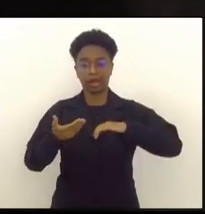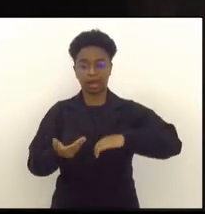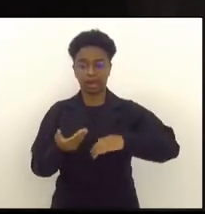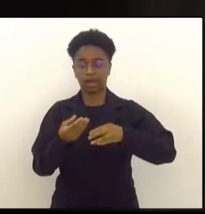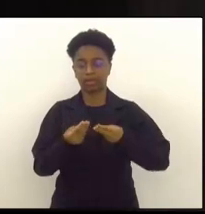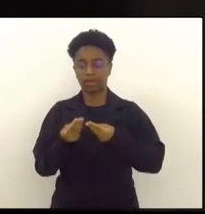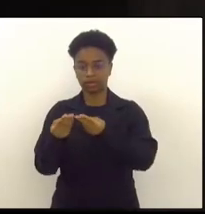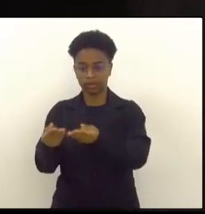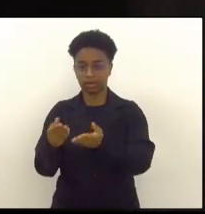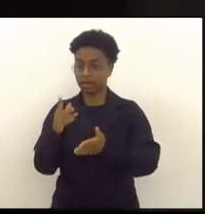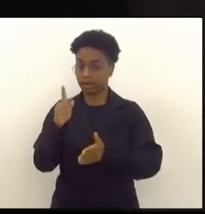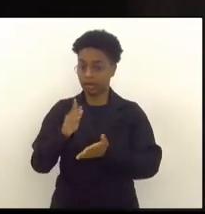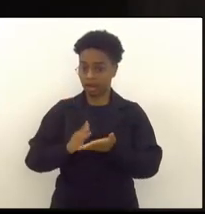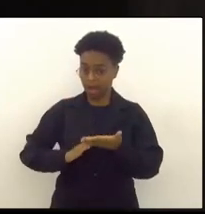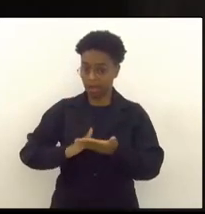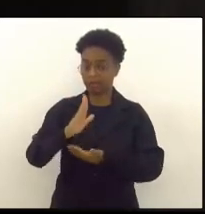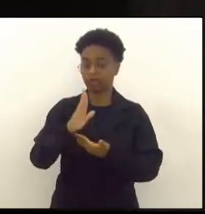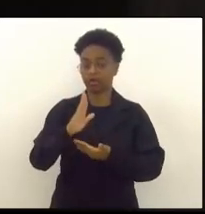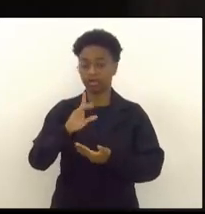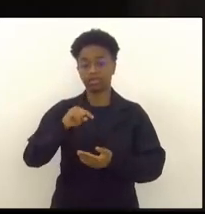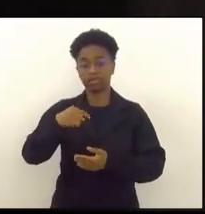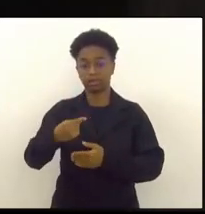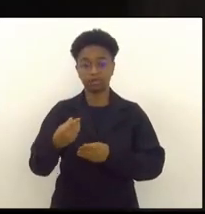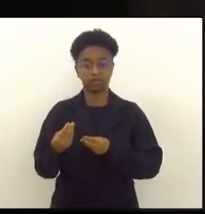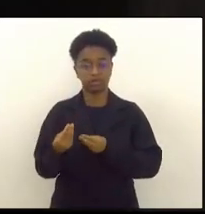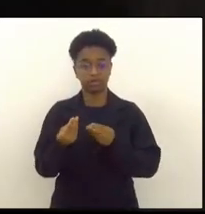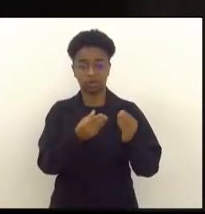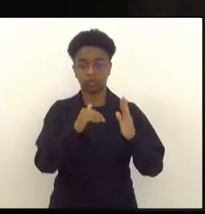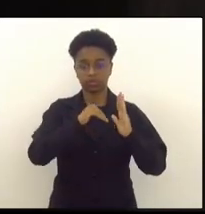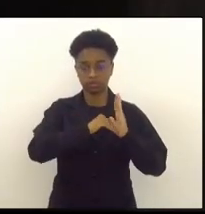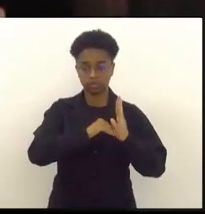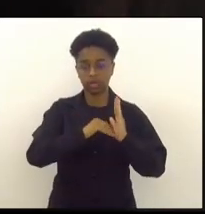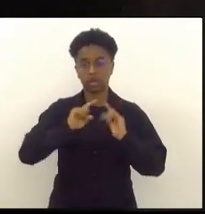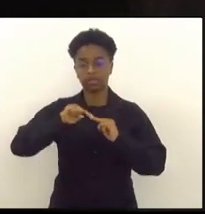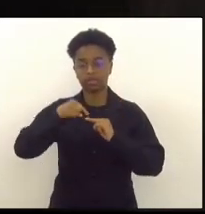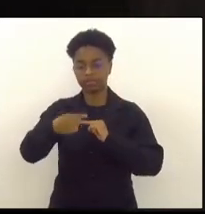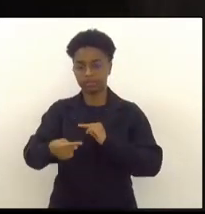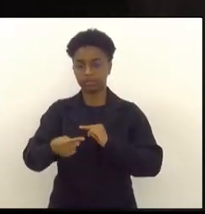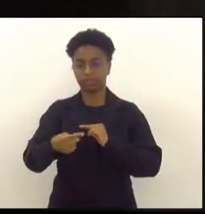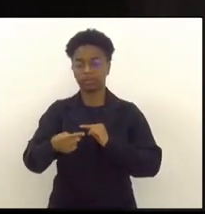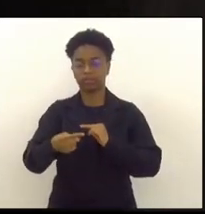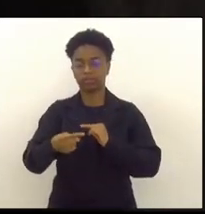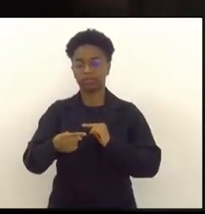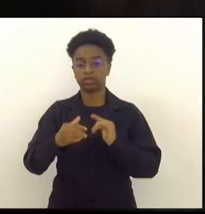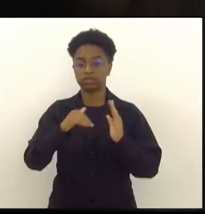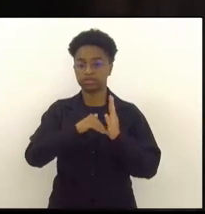Escola, passou na Câmara e foi para o Senado. No Senado bateu